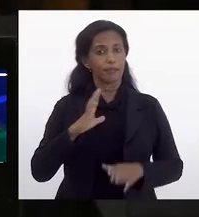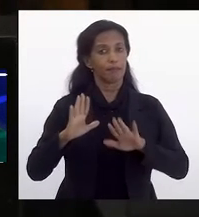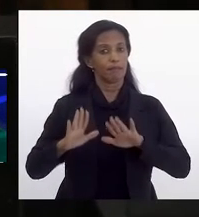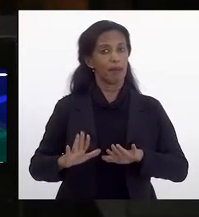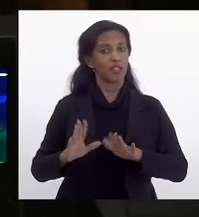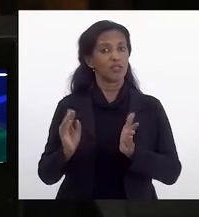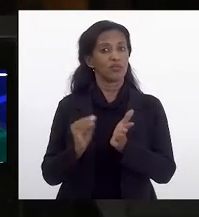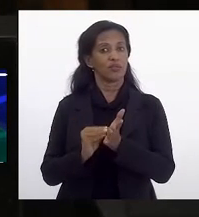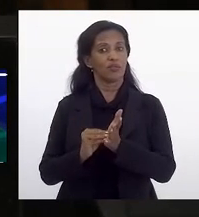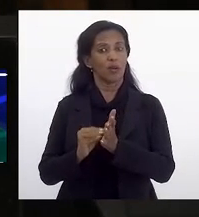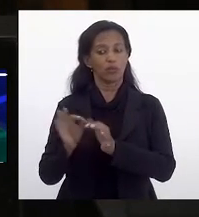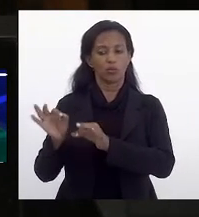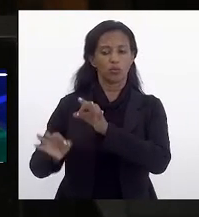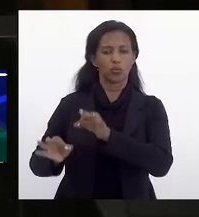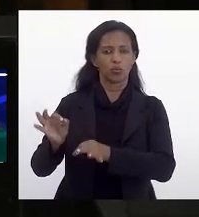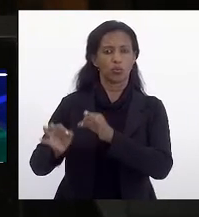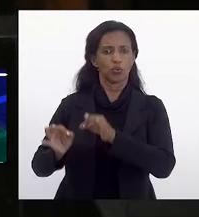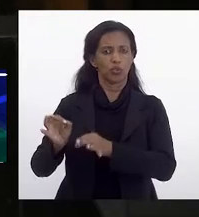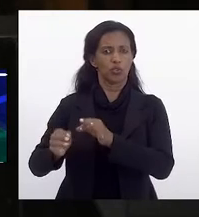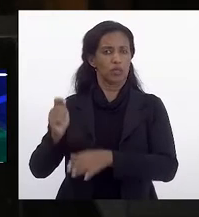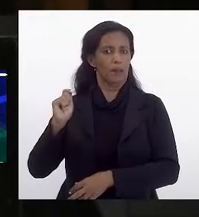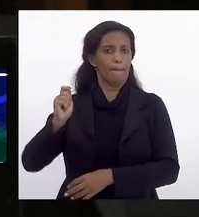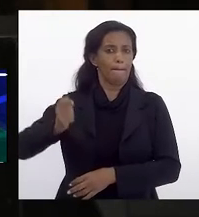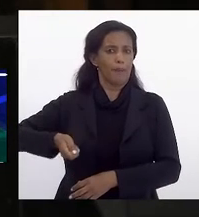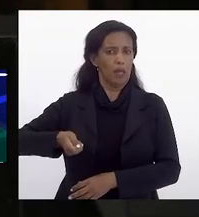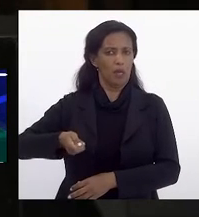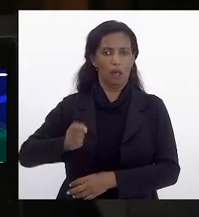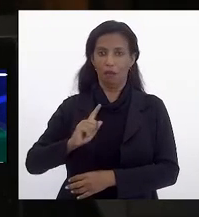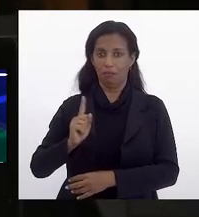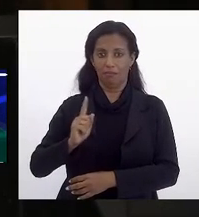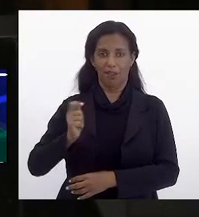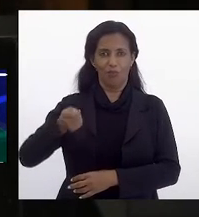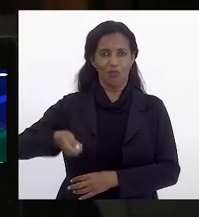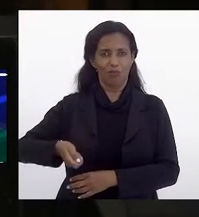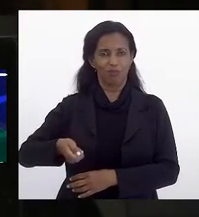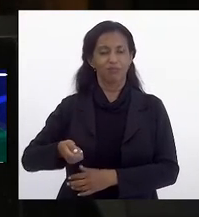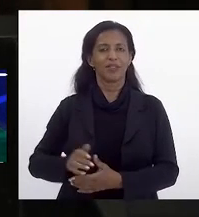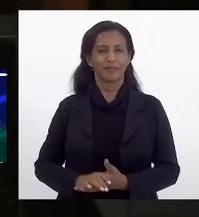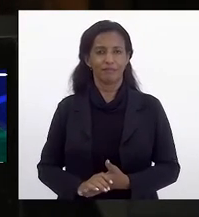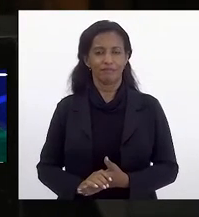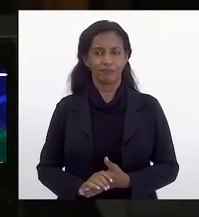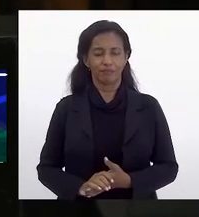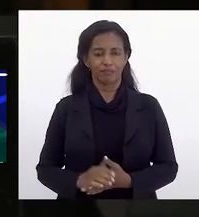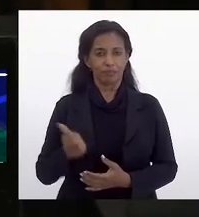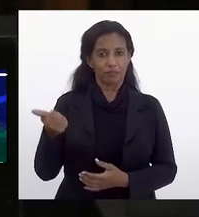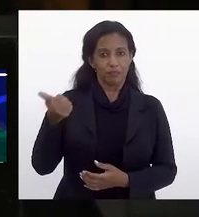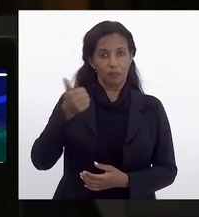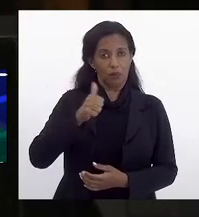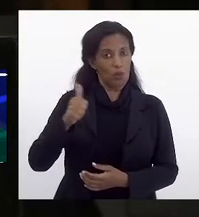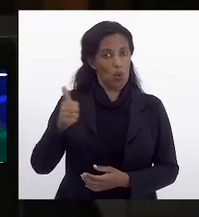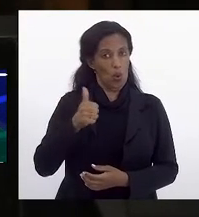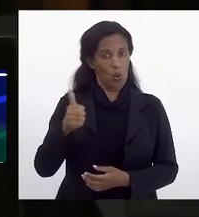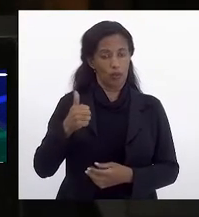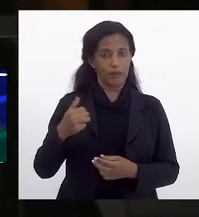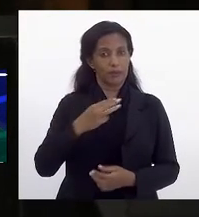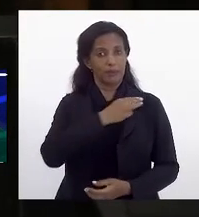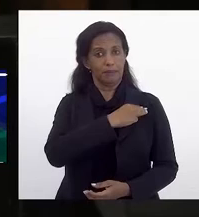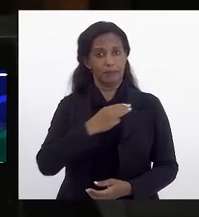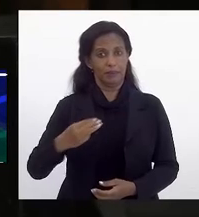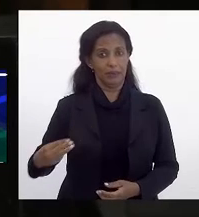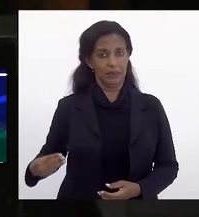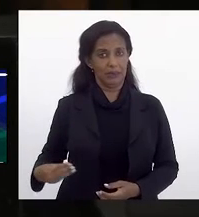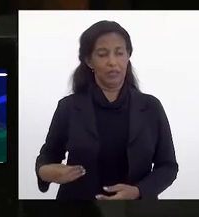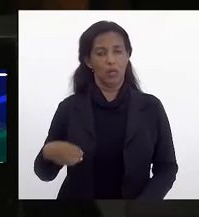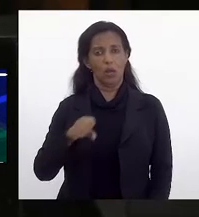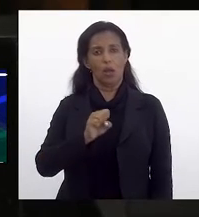foram julgadas pelo órgão completo, pelos 11 ministros do